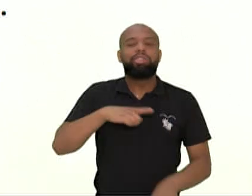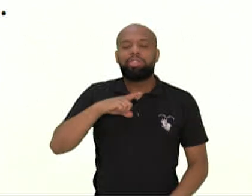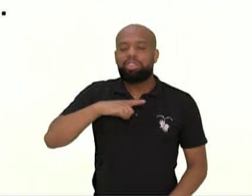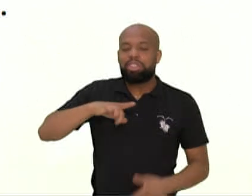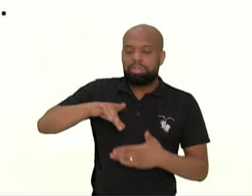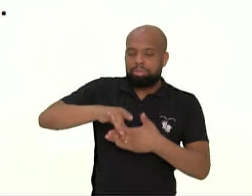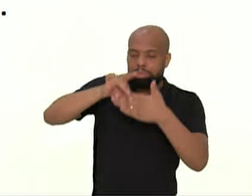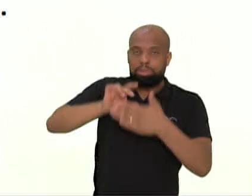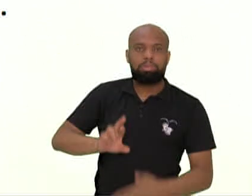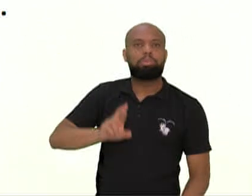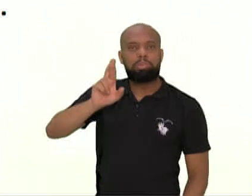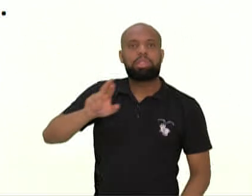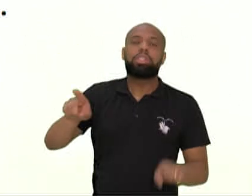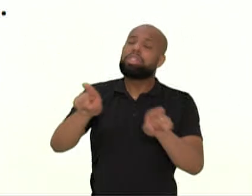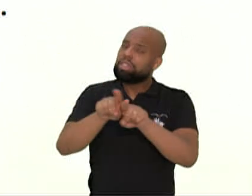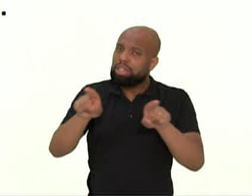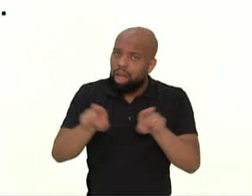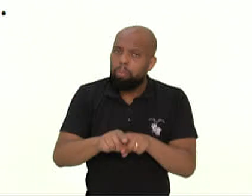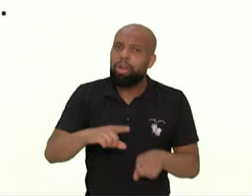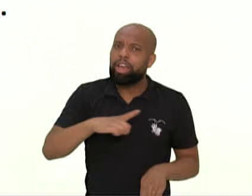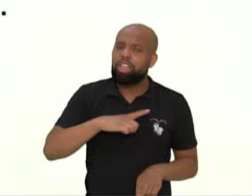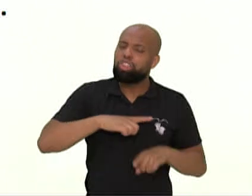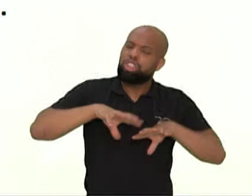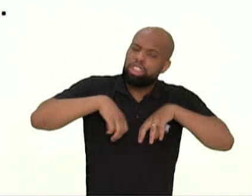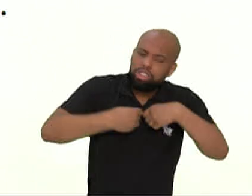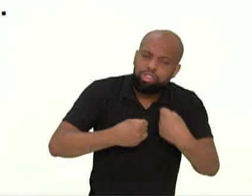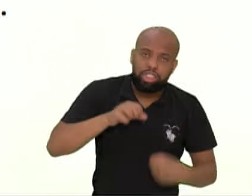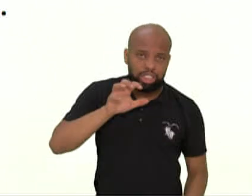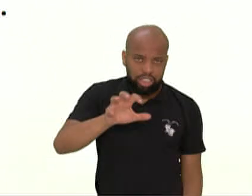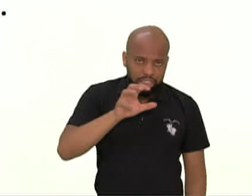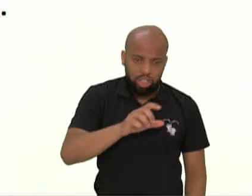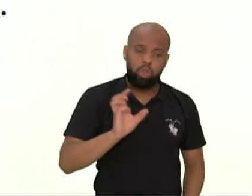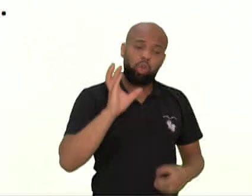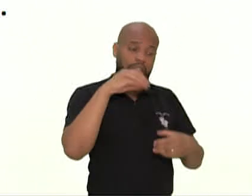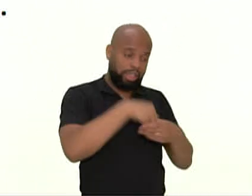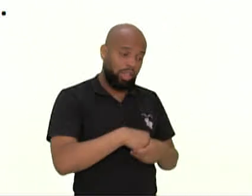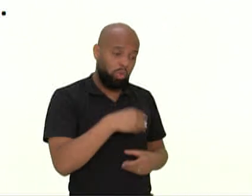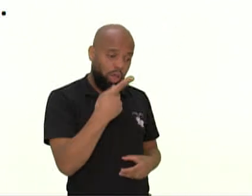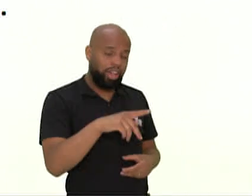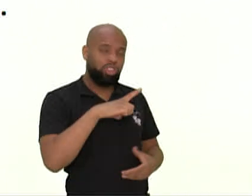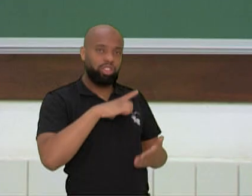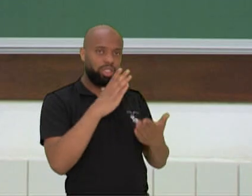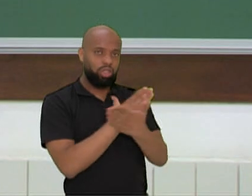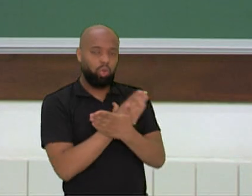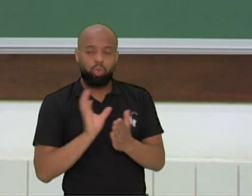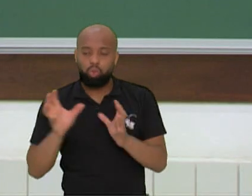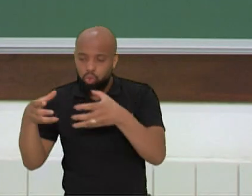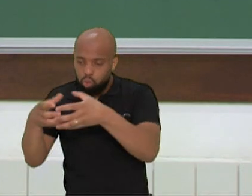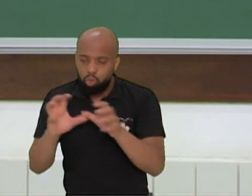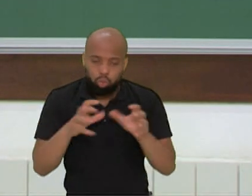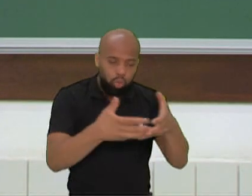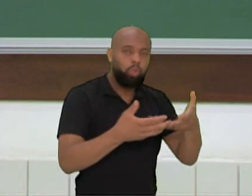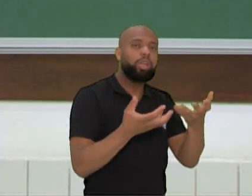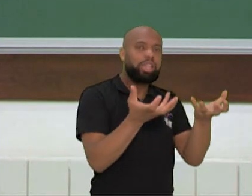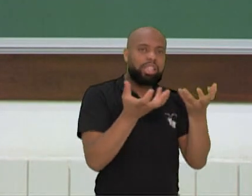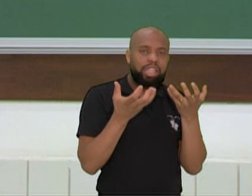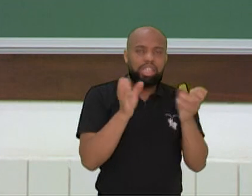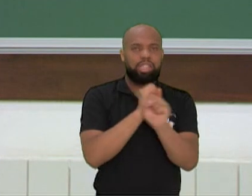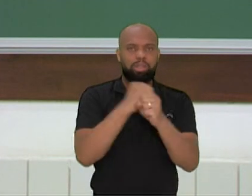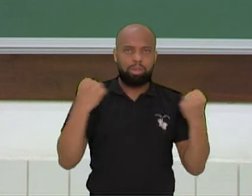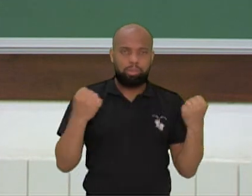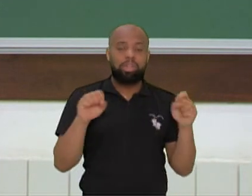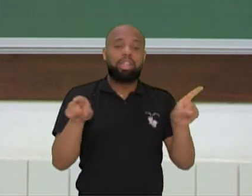também internamente através aí das sociedades abolicionistas que se espalhavam pelo território brasileiro. O fim da Guerra